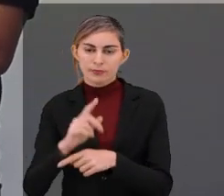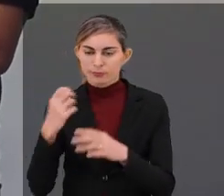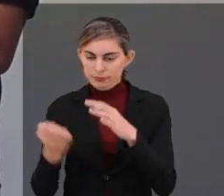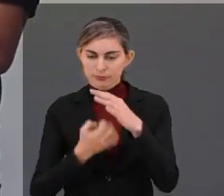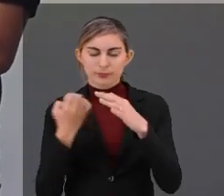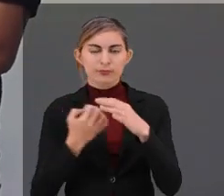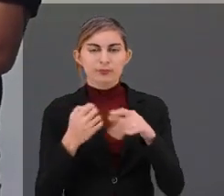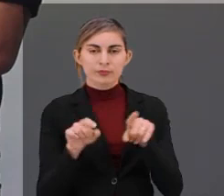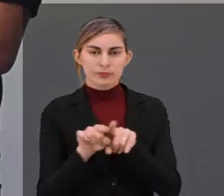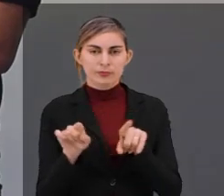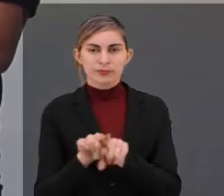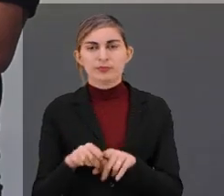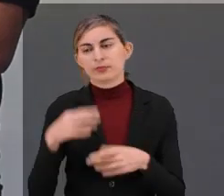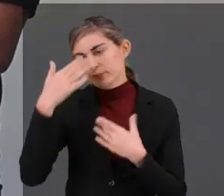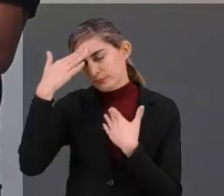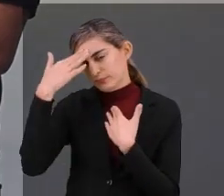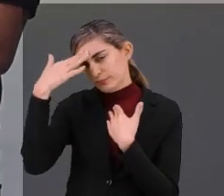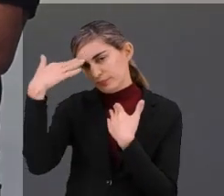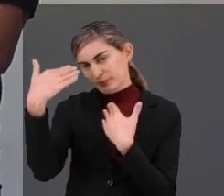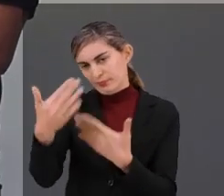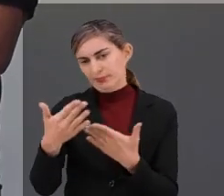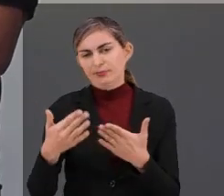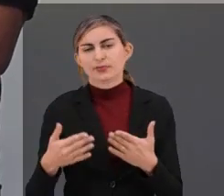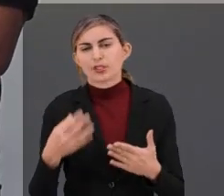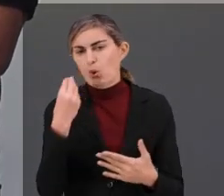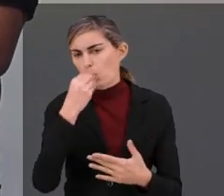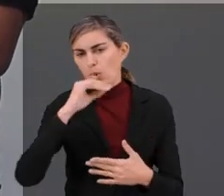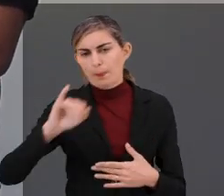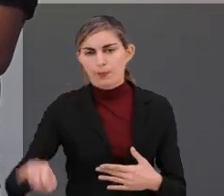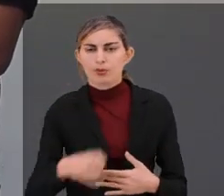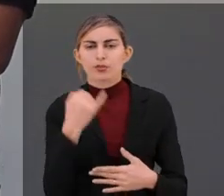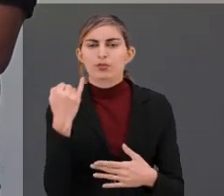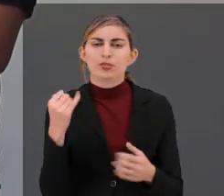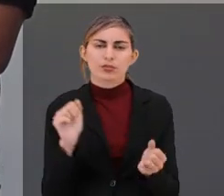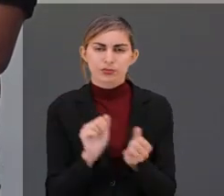empresa. E muito obrigado, né, pela oportunidade de estar